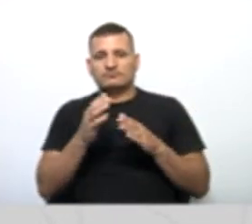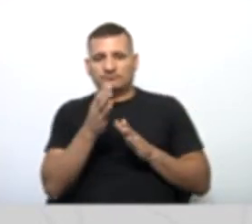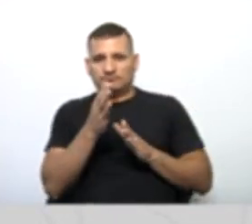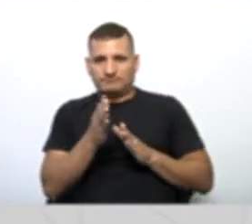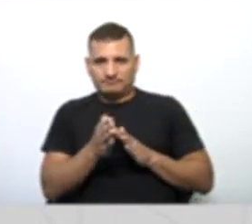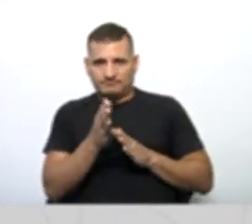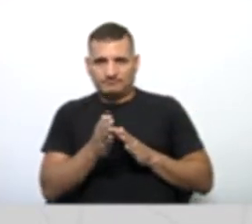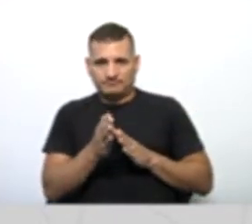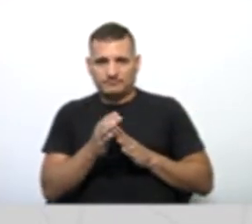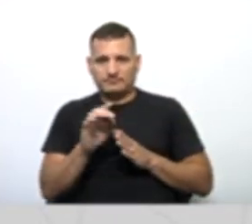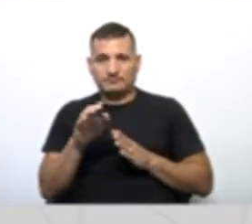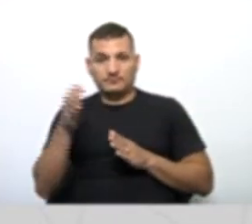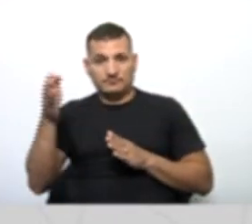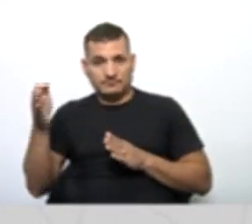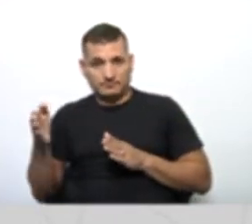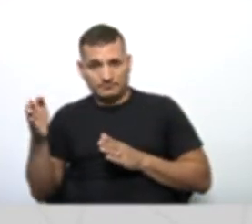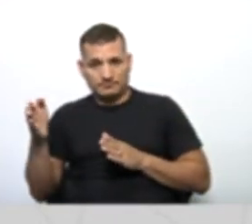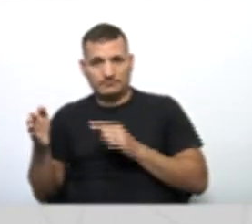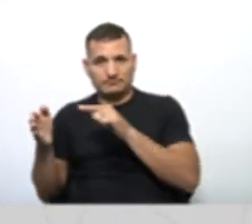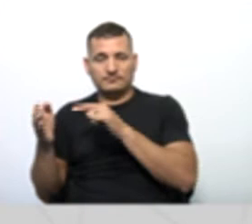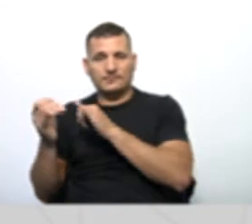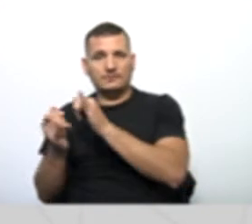aqui, tá, gente? Que